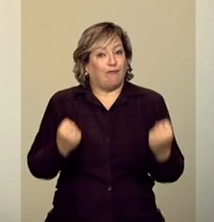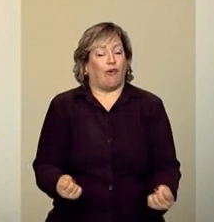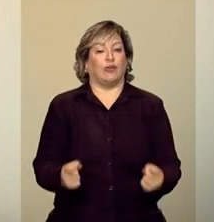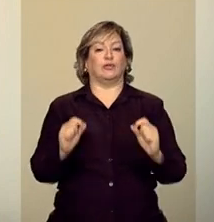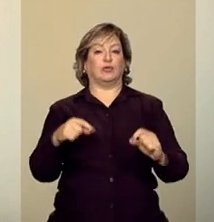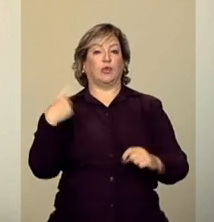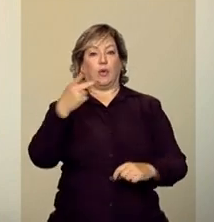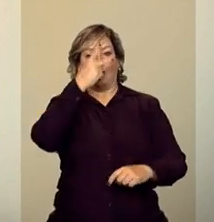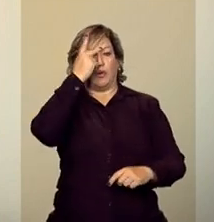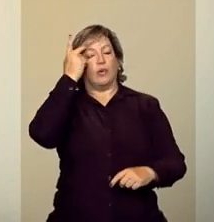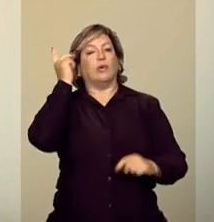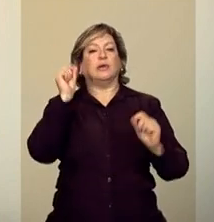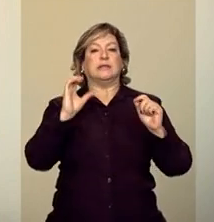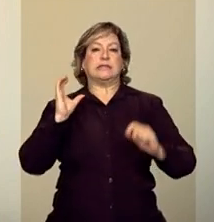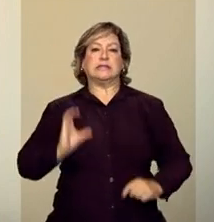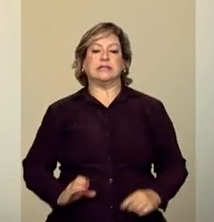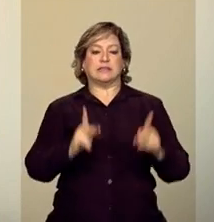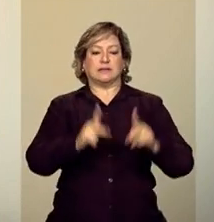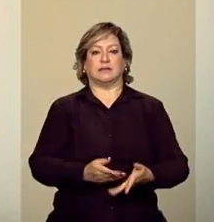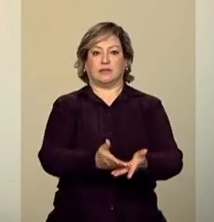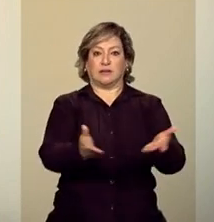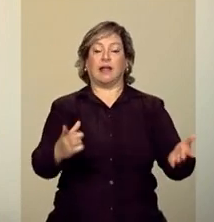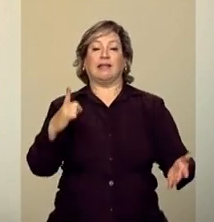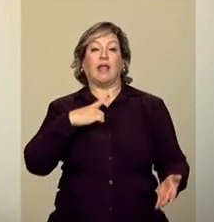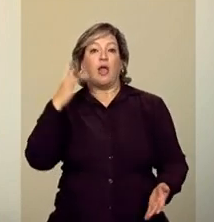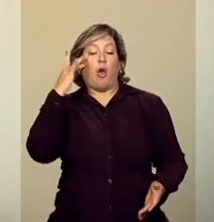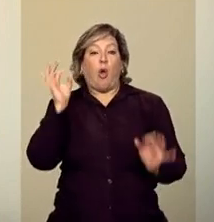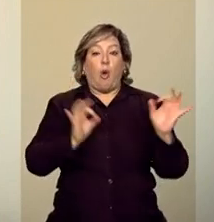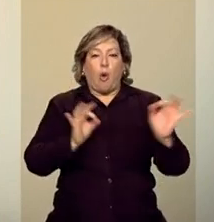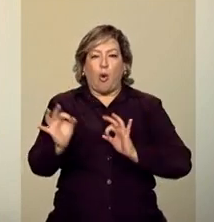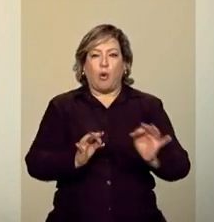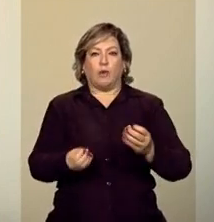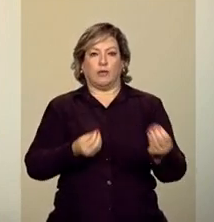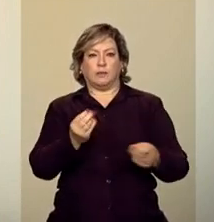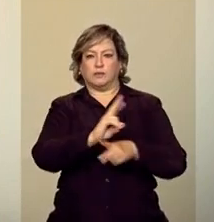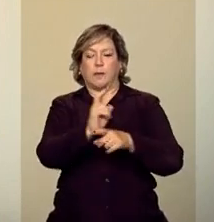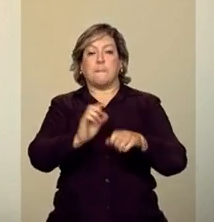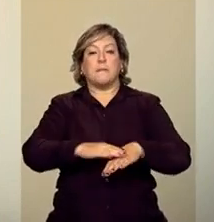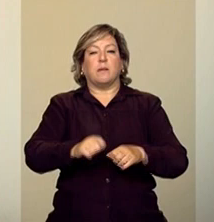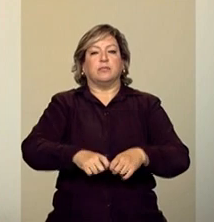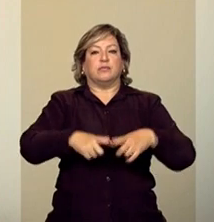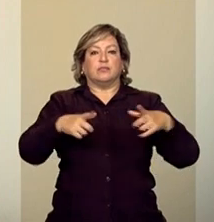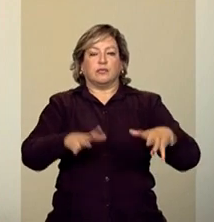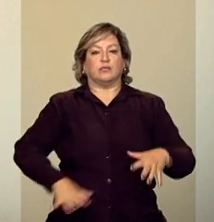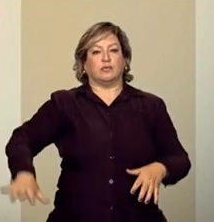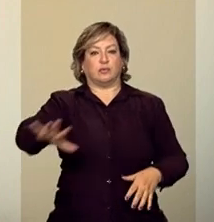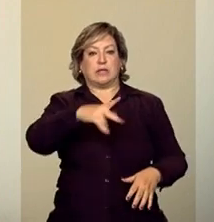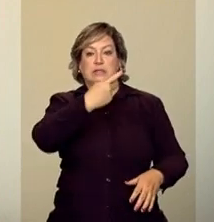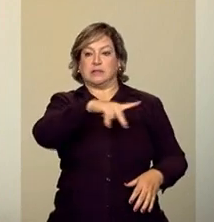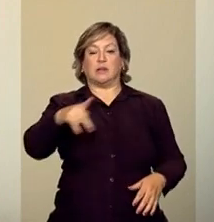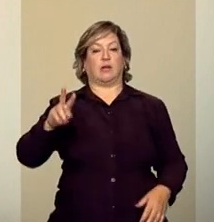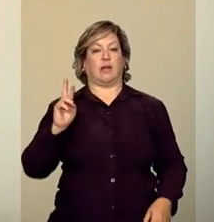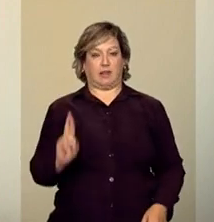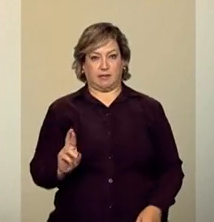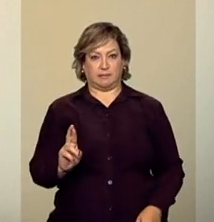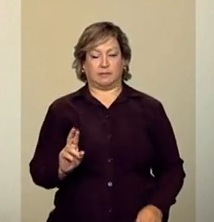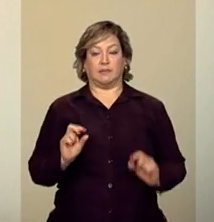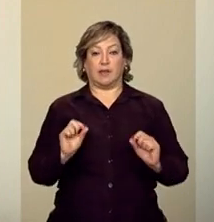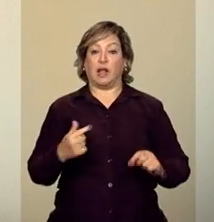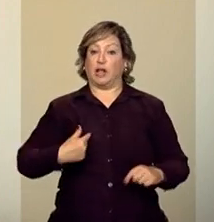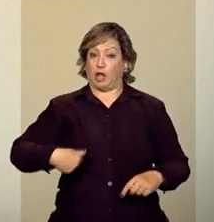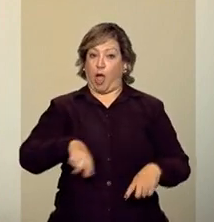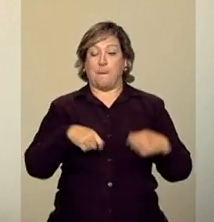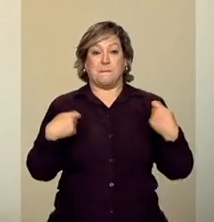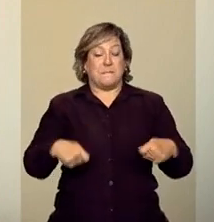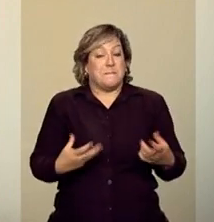que o cidadão tenha mecanismos de controle mais abrangentes sobre os seus representantes.